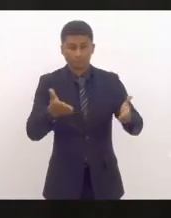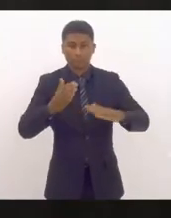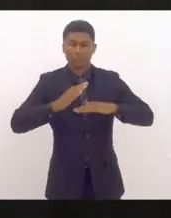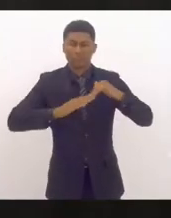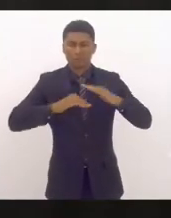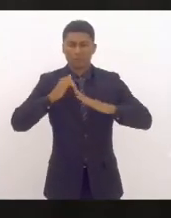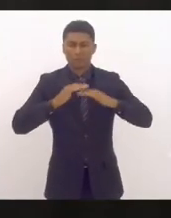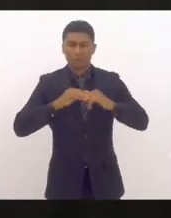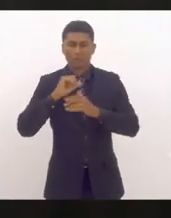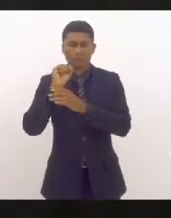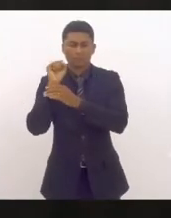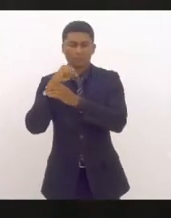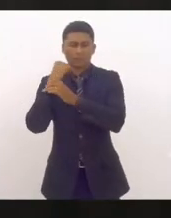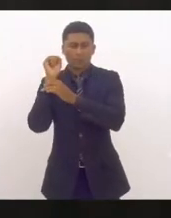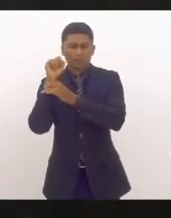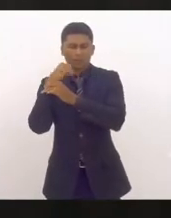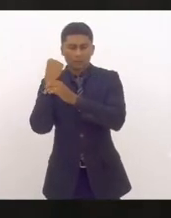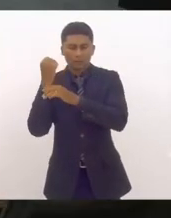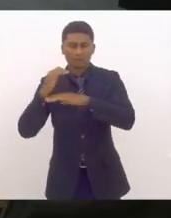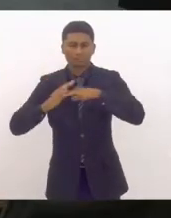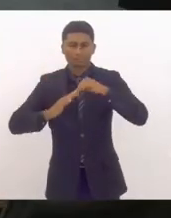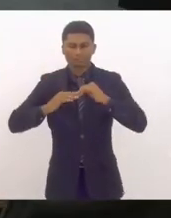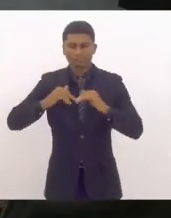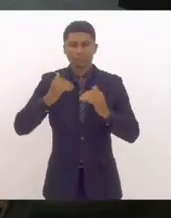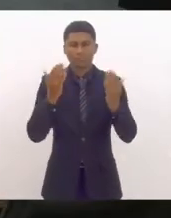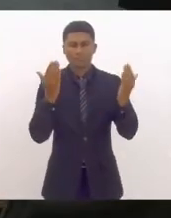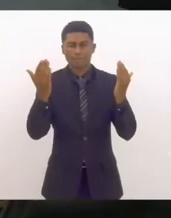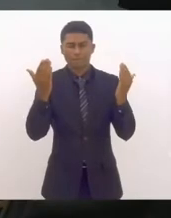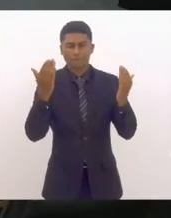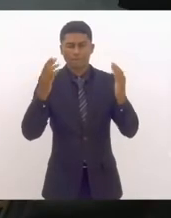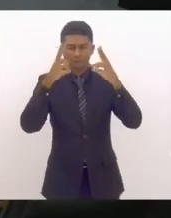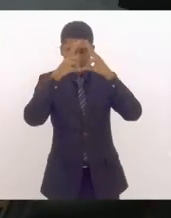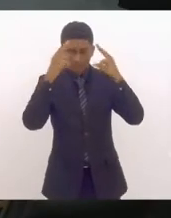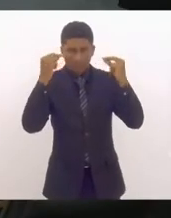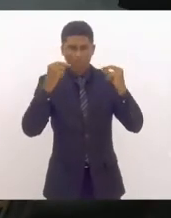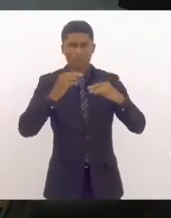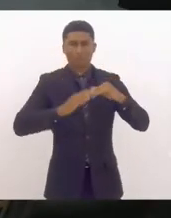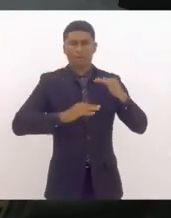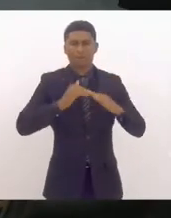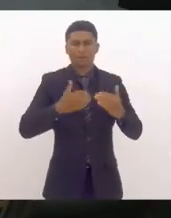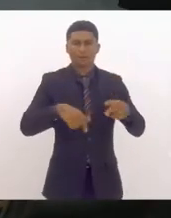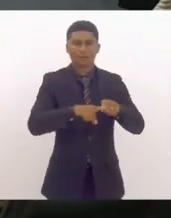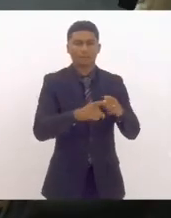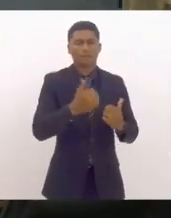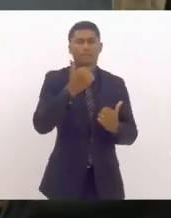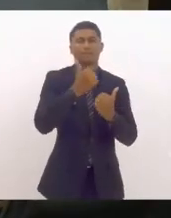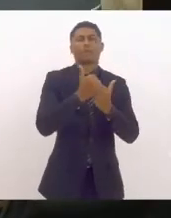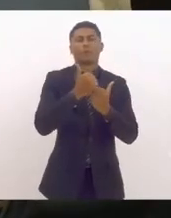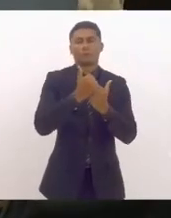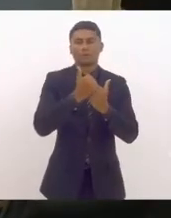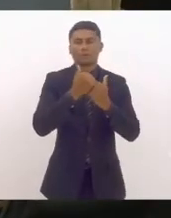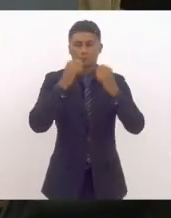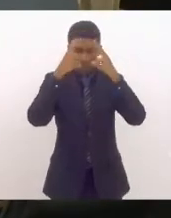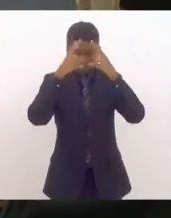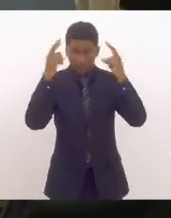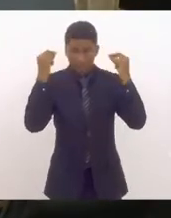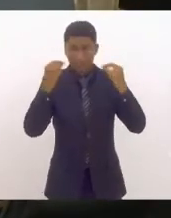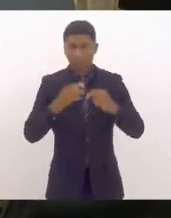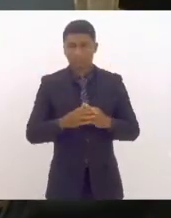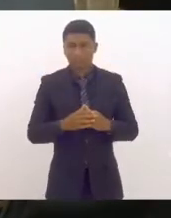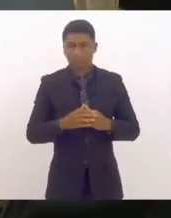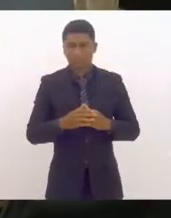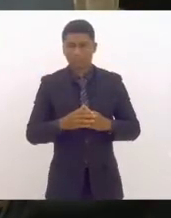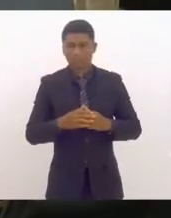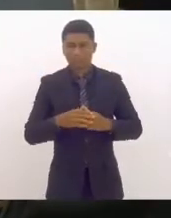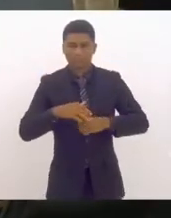fisioterapeutas e terapeutas ocupacionais, enfermeiros, técnicos de enfermagem, auxiliares de enfermagem, durante a jornada de